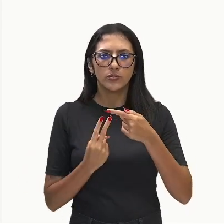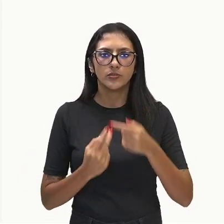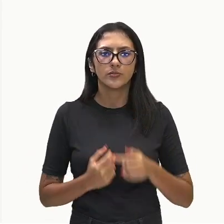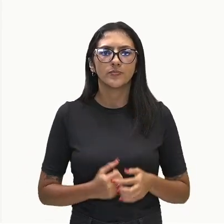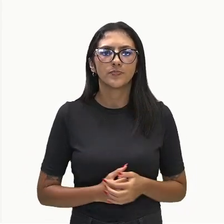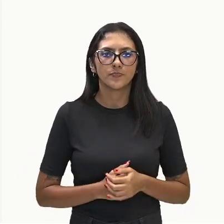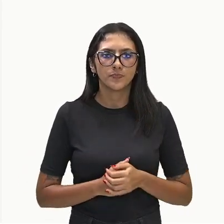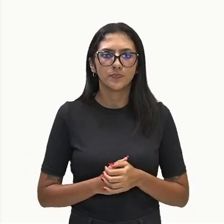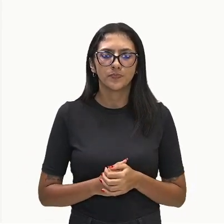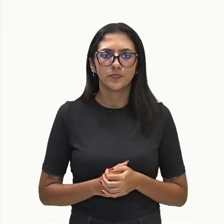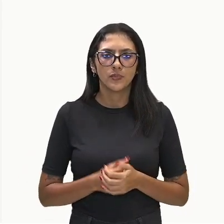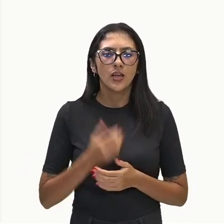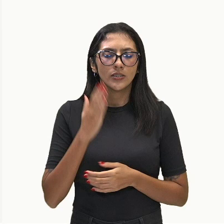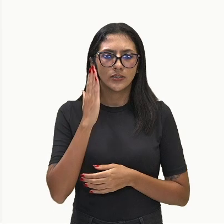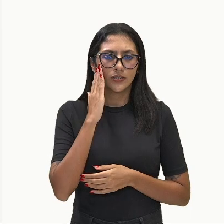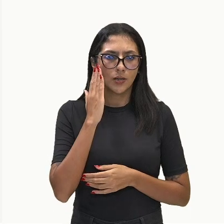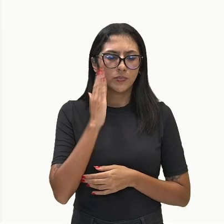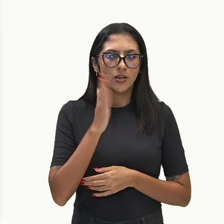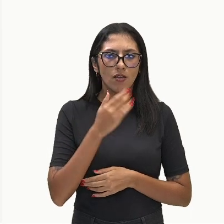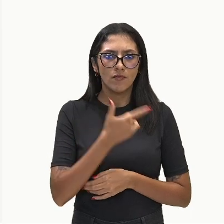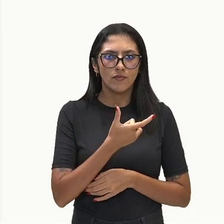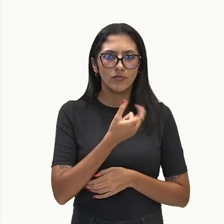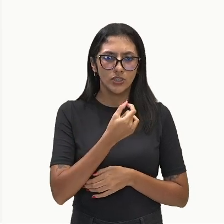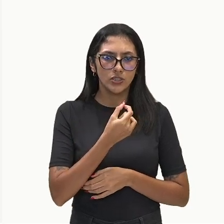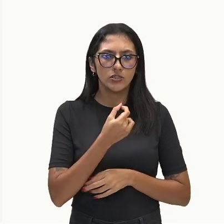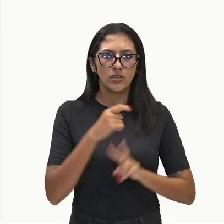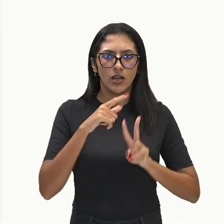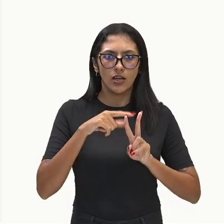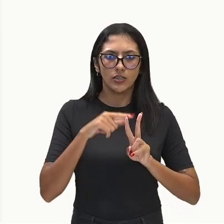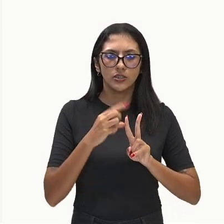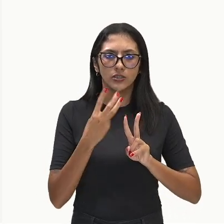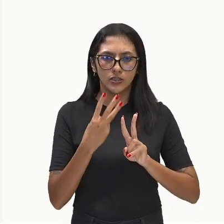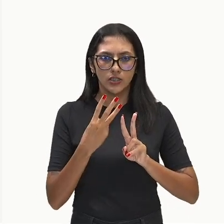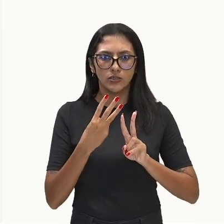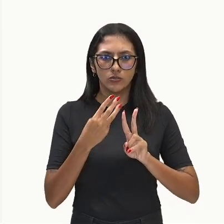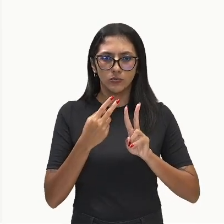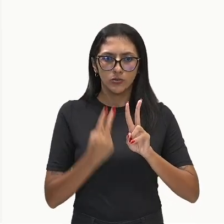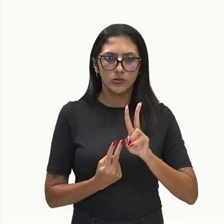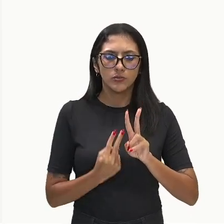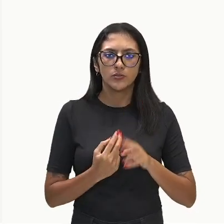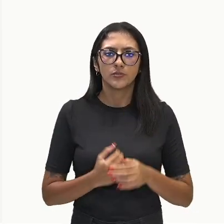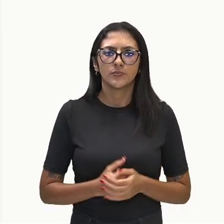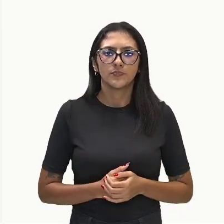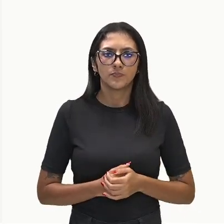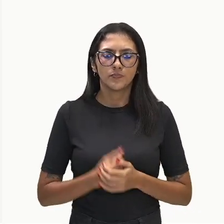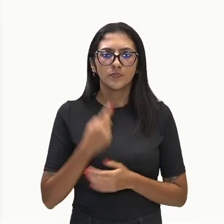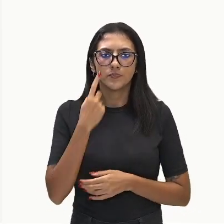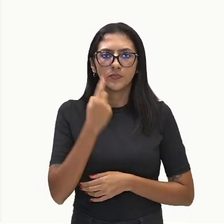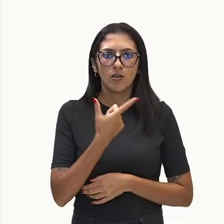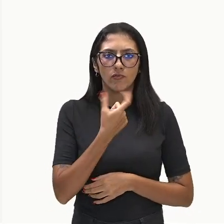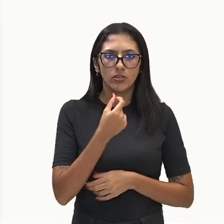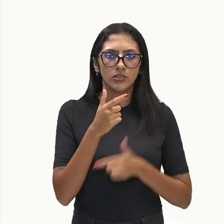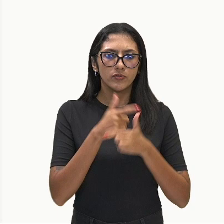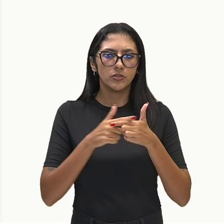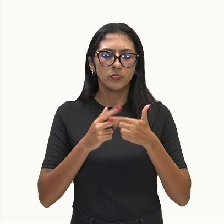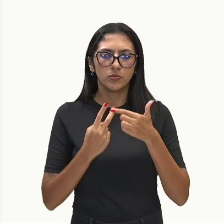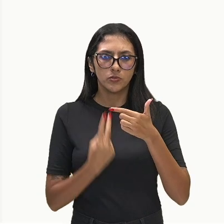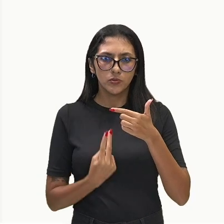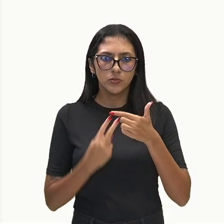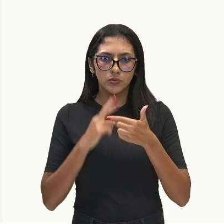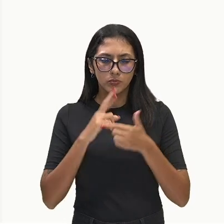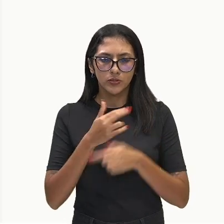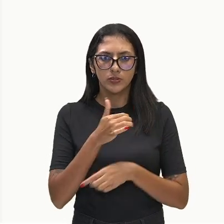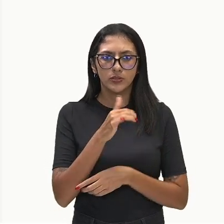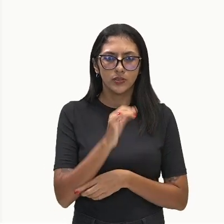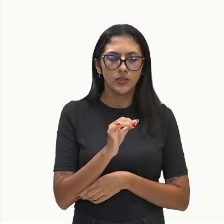já sabe que é 20. 20 raiz de 3 sobre 2. 20 dividido por 2 dá 10, então a altura é